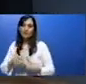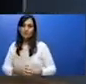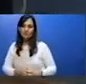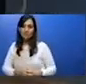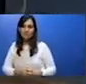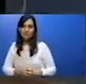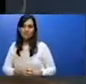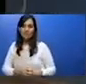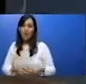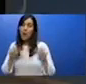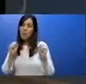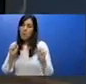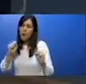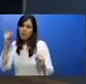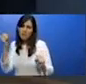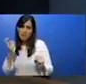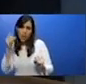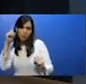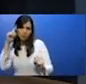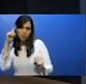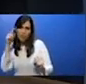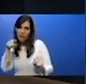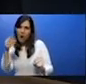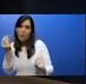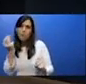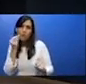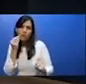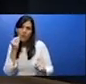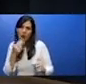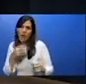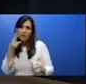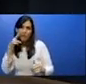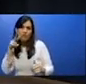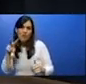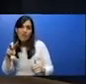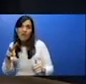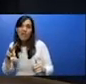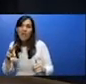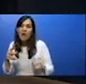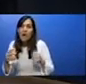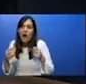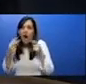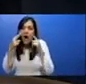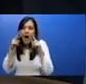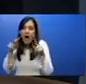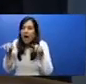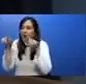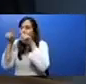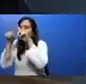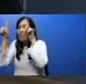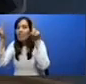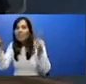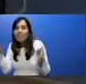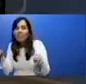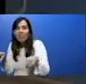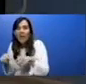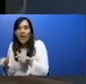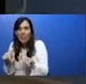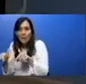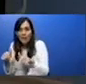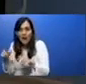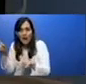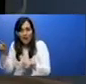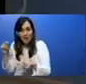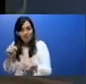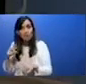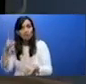Pode ser que você um dia tenha a oportunidade de ver de perto um dos trabalhos desse gênio.